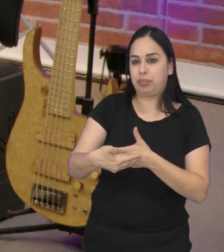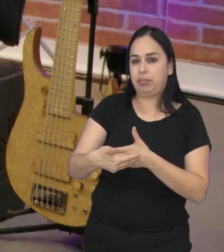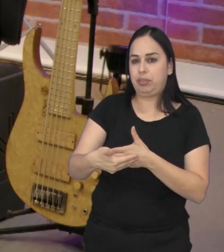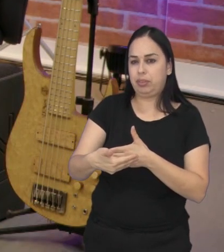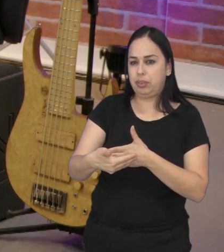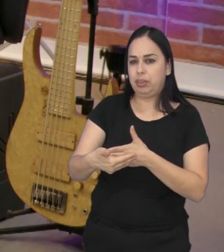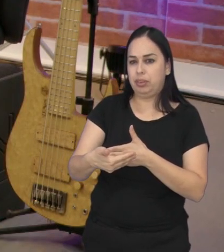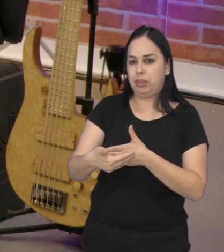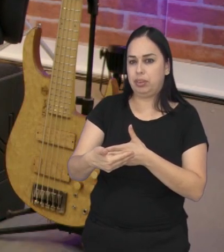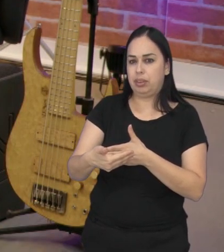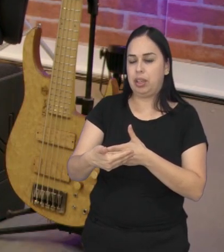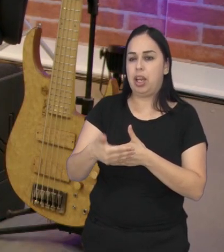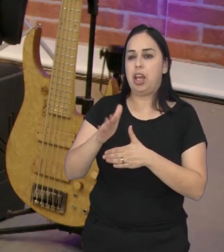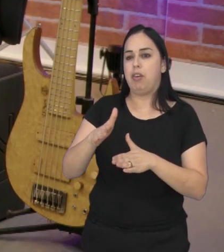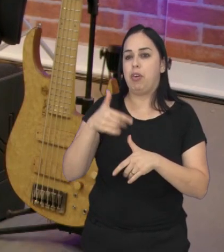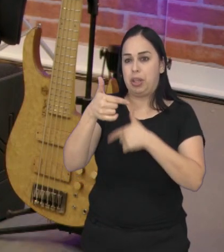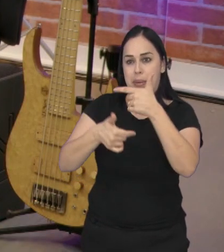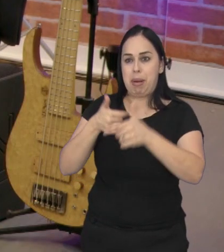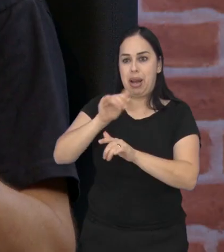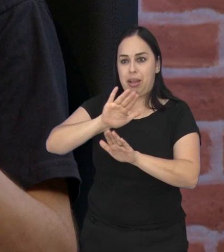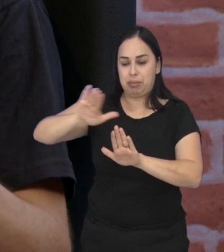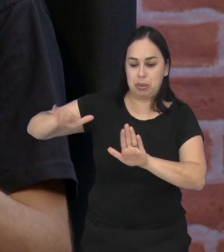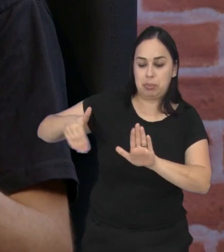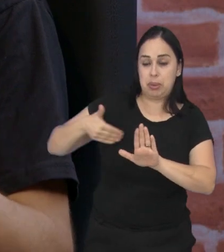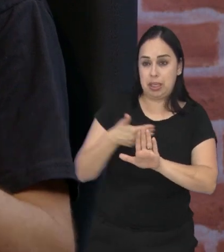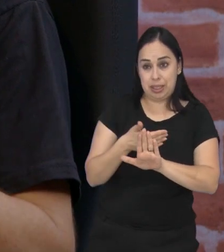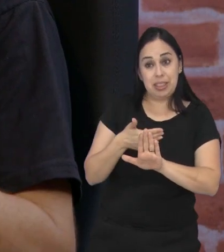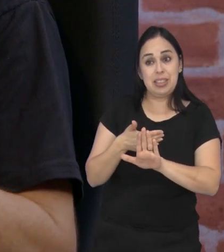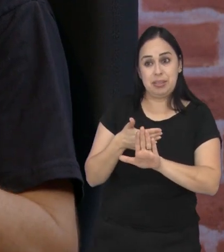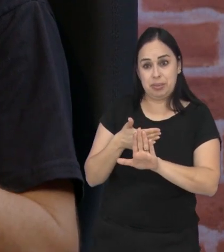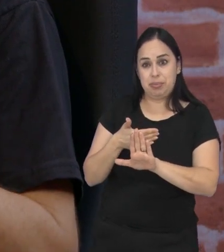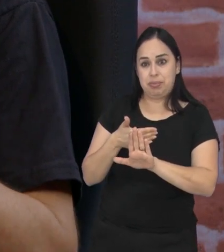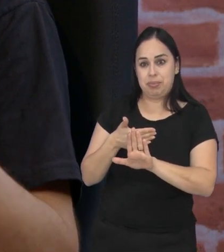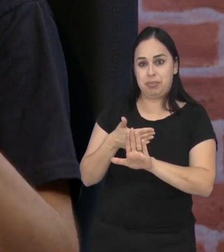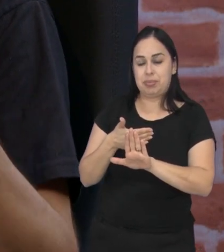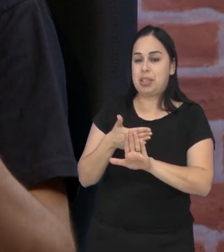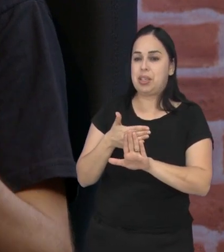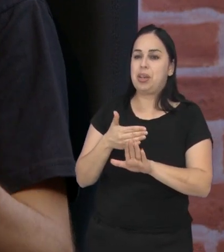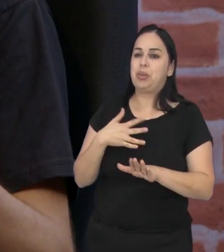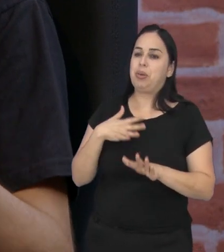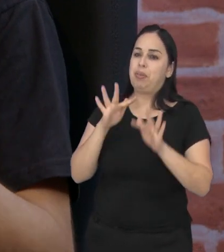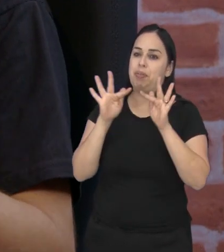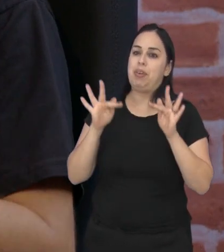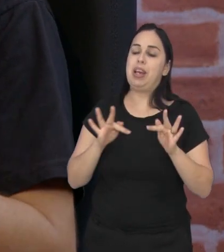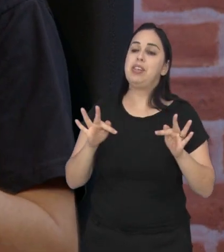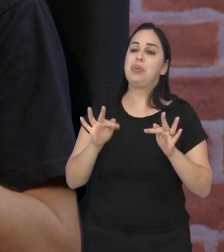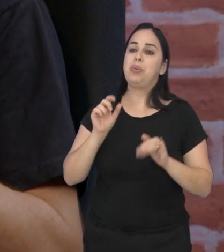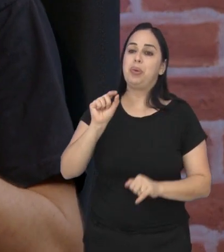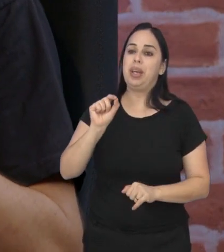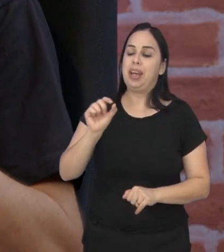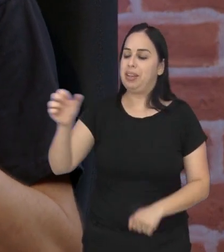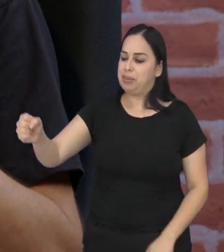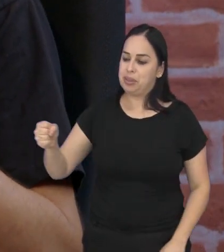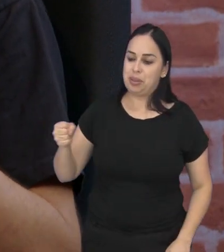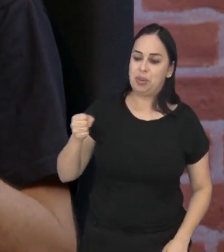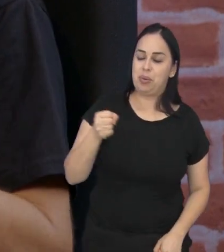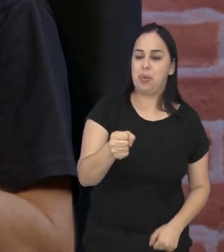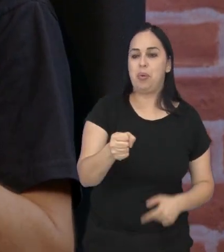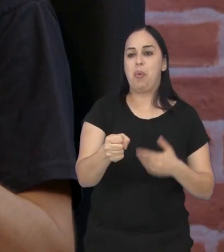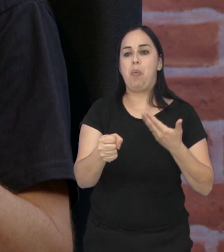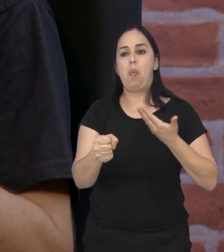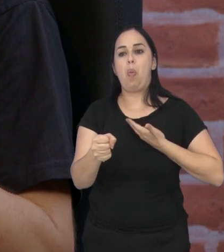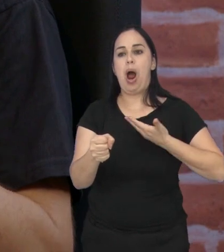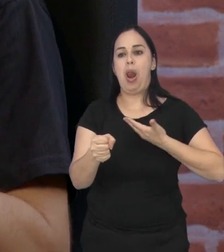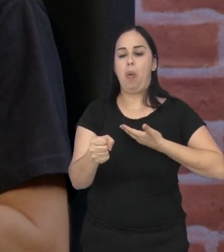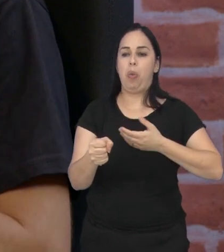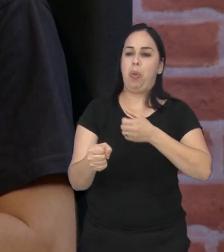ajudar, né? Eu tô no backstage, não tô no play, né? E assim, tenho a felicidade de colocar um aluno, né? Um Pode